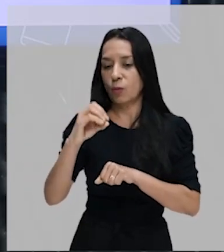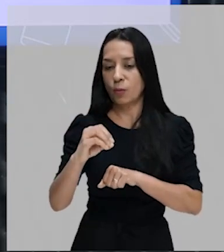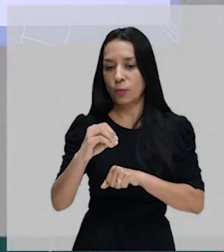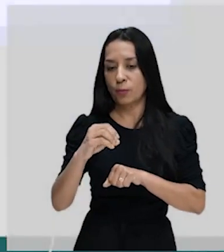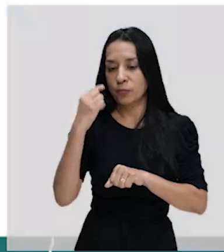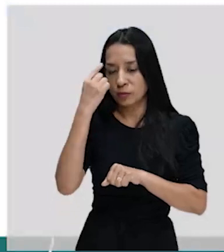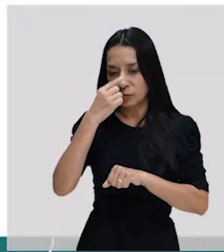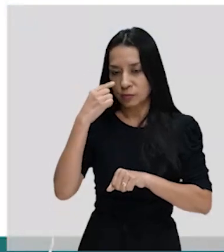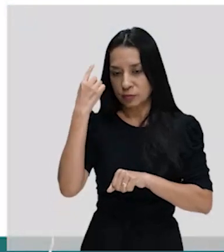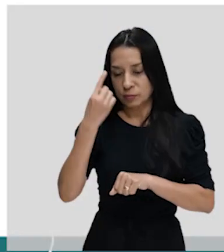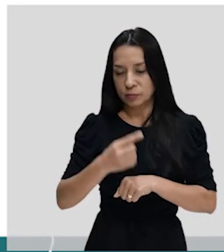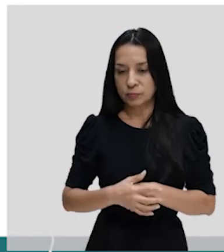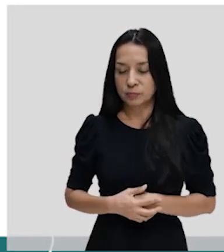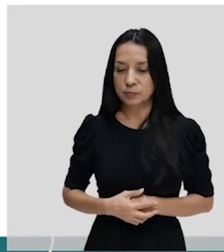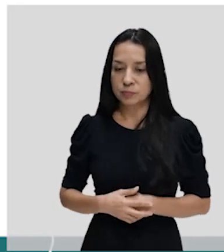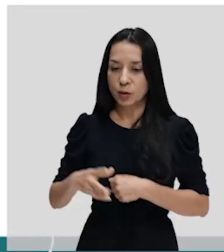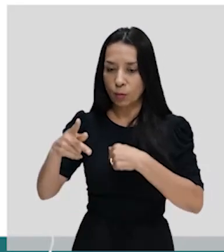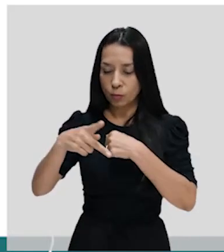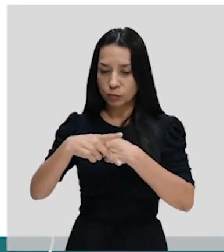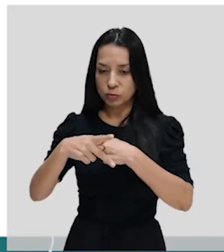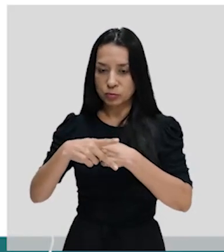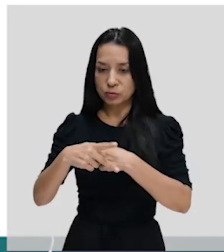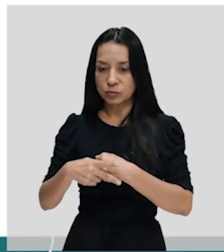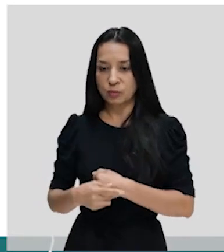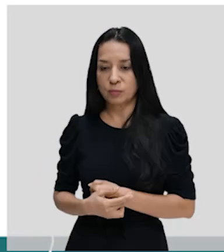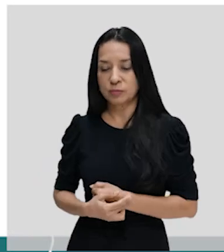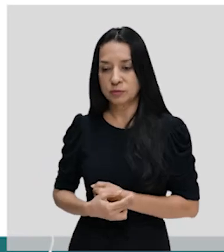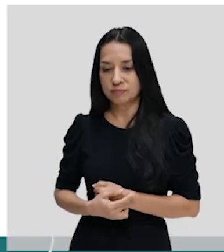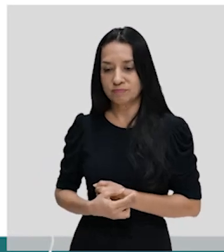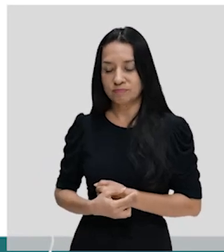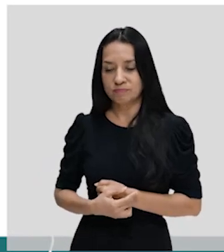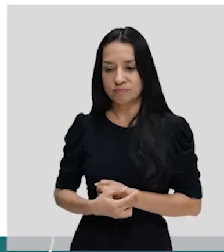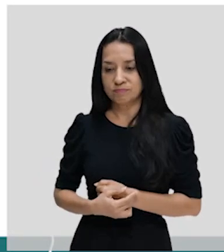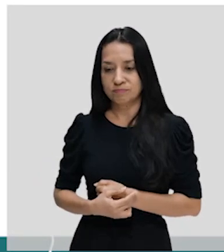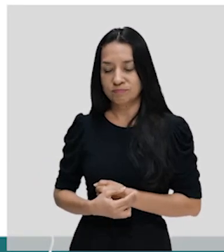Los pronombres indefinidos sustituyen a los